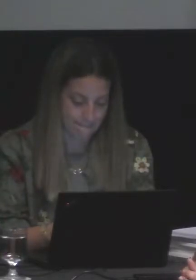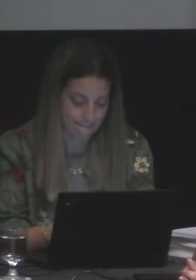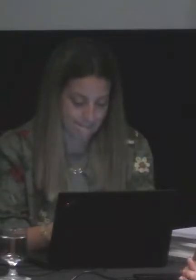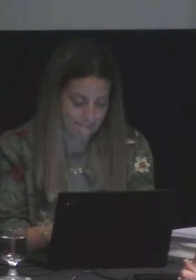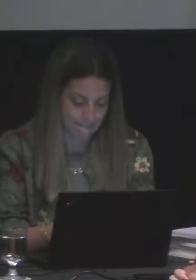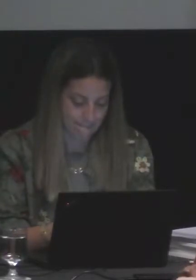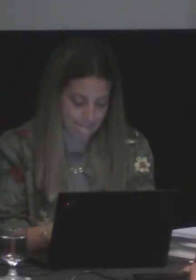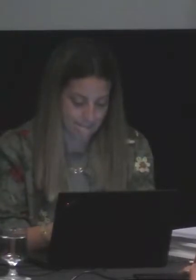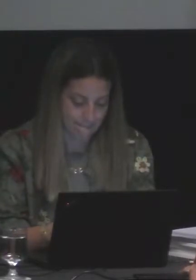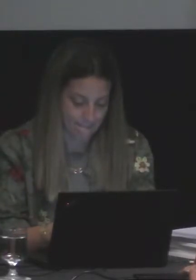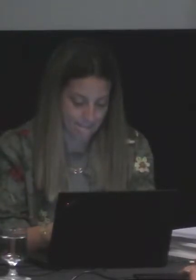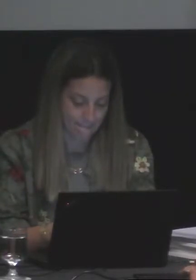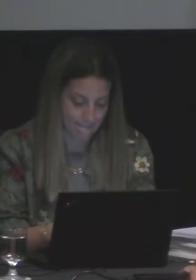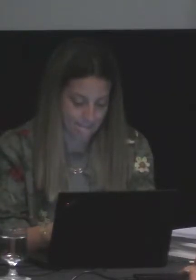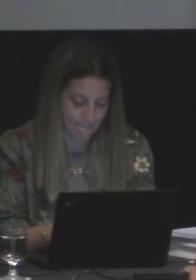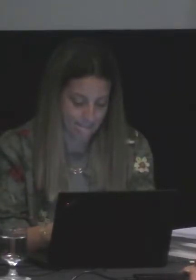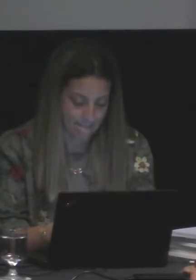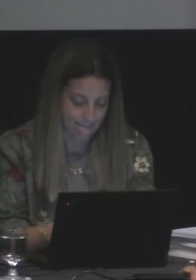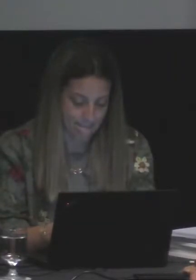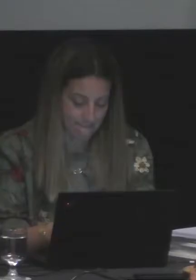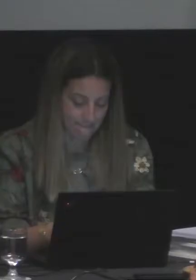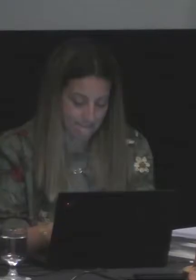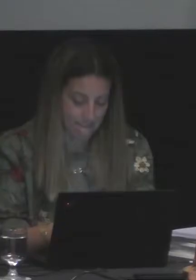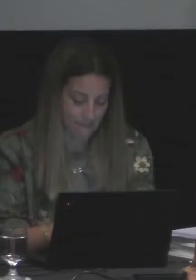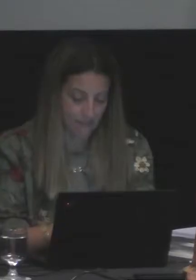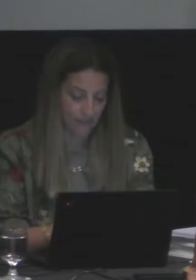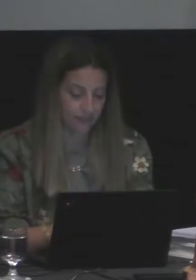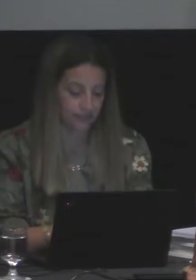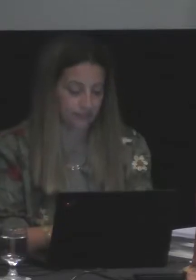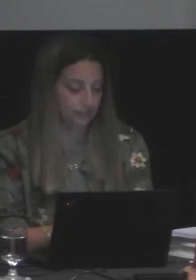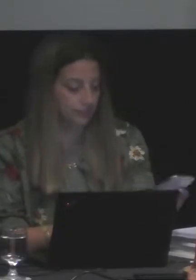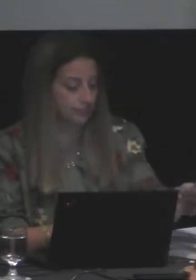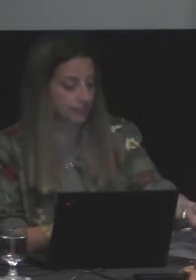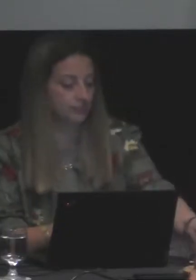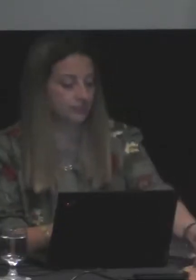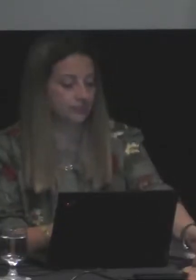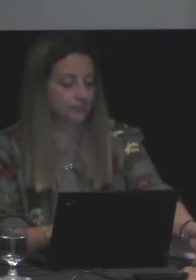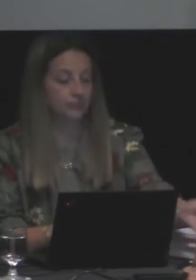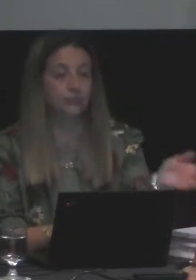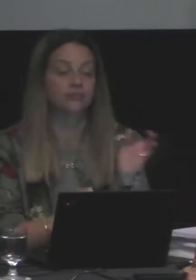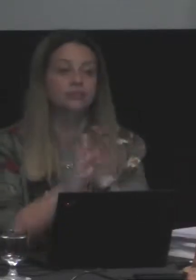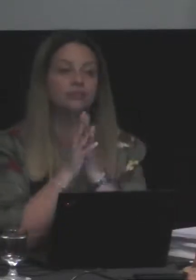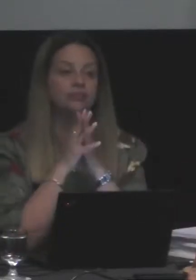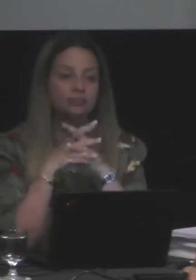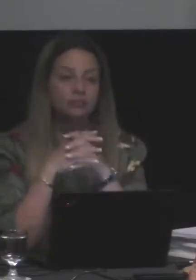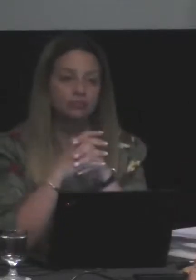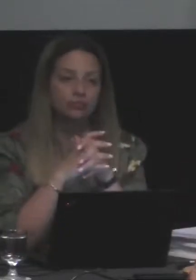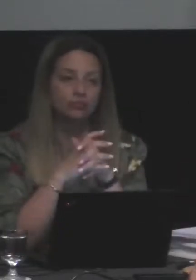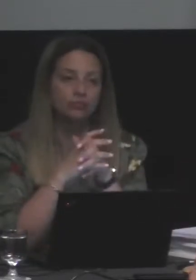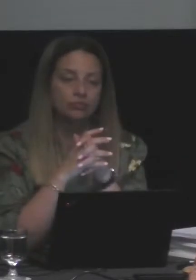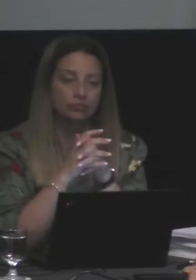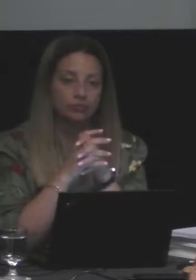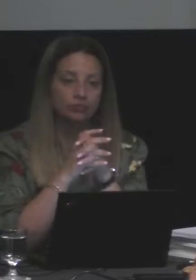reafirmam que a existência desse monumento será mais uma justa e merecida homenagem que a cidade poderá fazer a